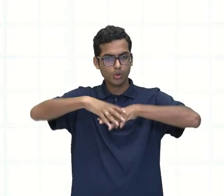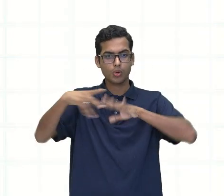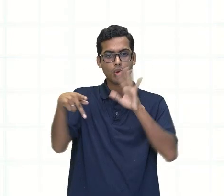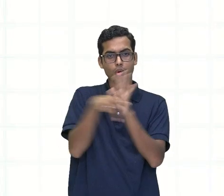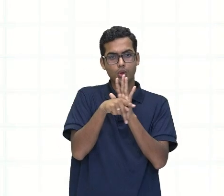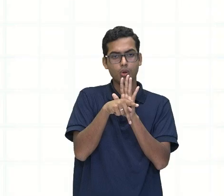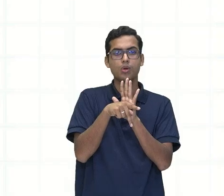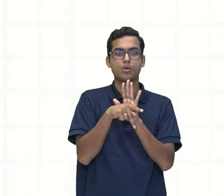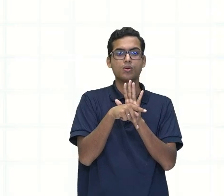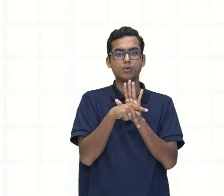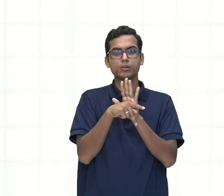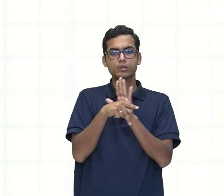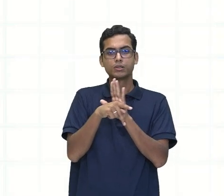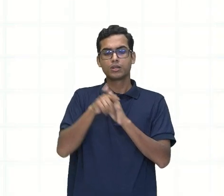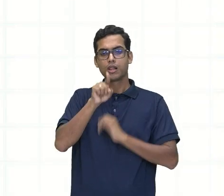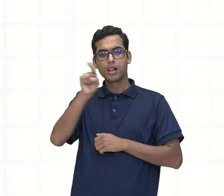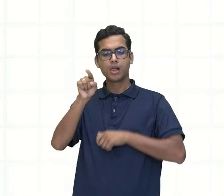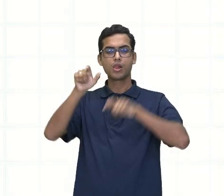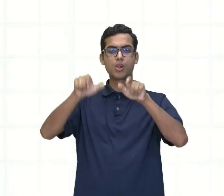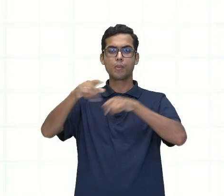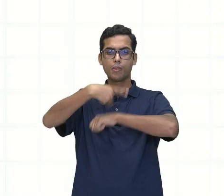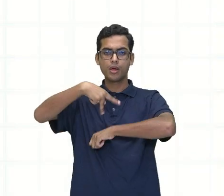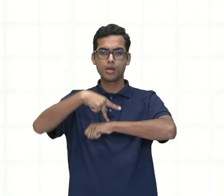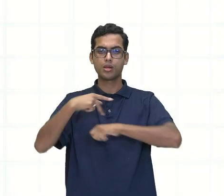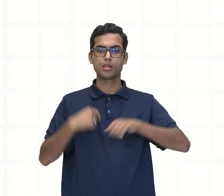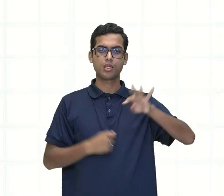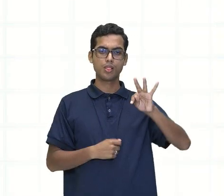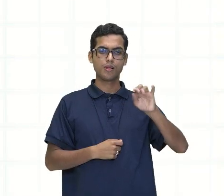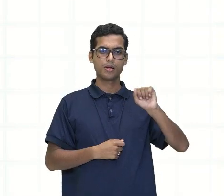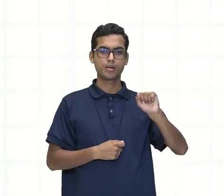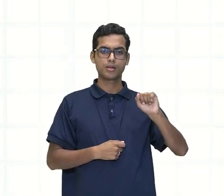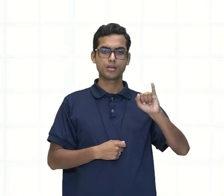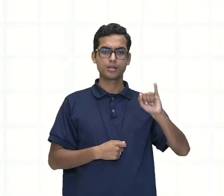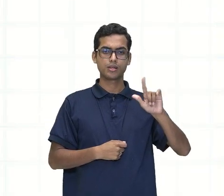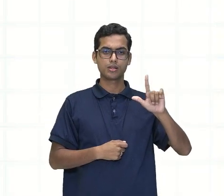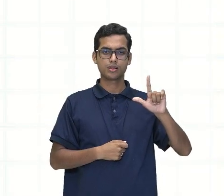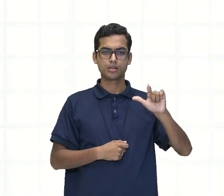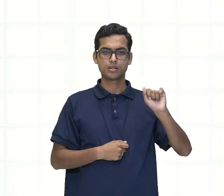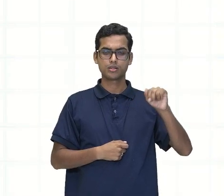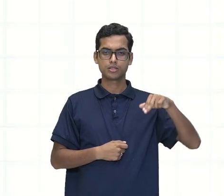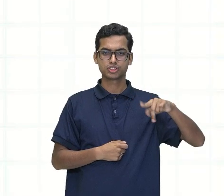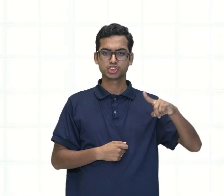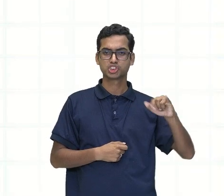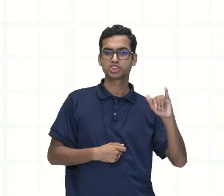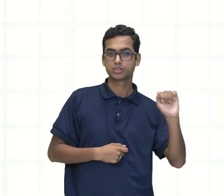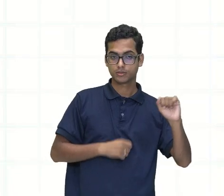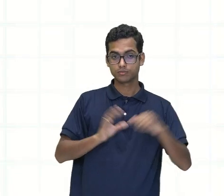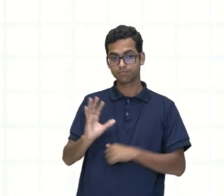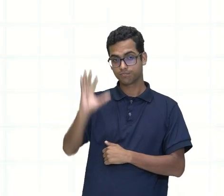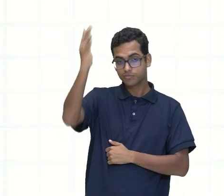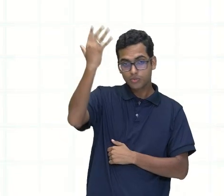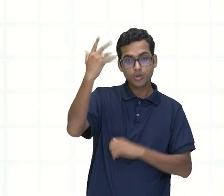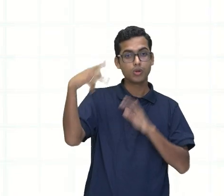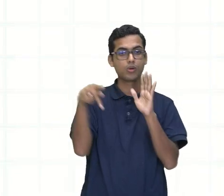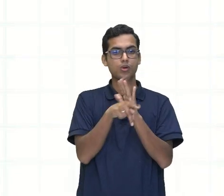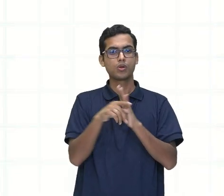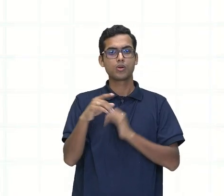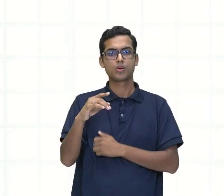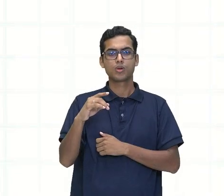10 países, aconteceu de 24 a 28 de fevereiro em Bangkok. Tá? Então, nós temos aí